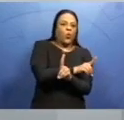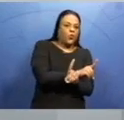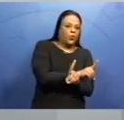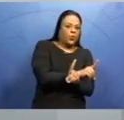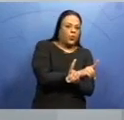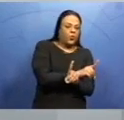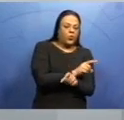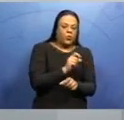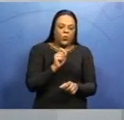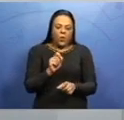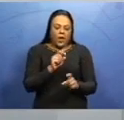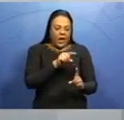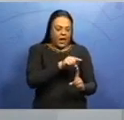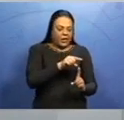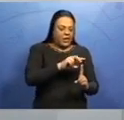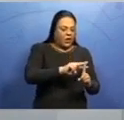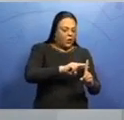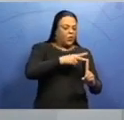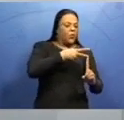Agora,